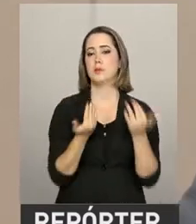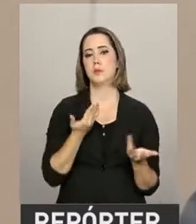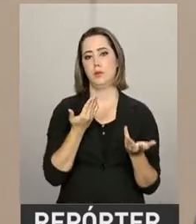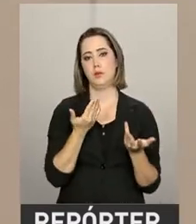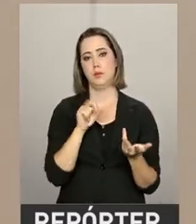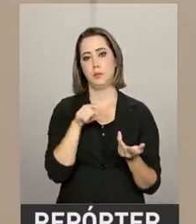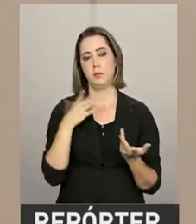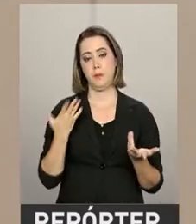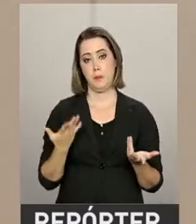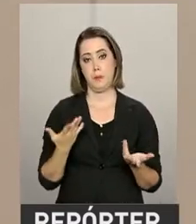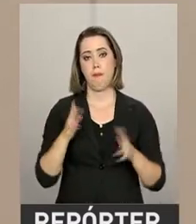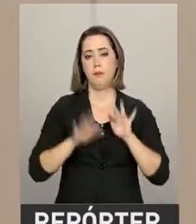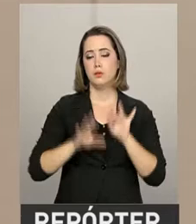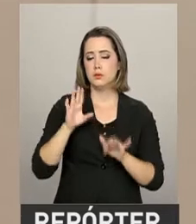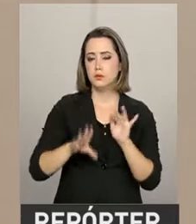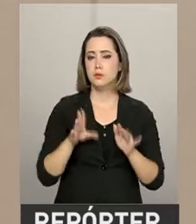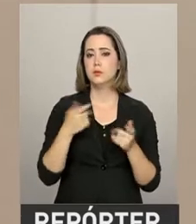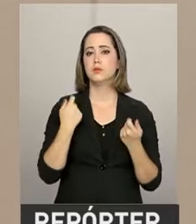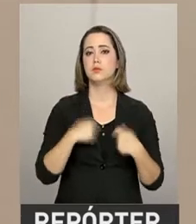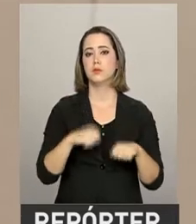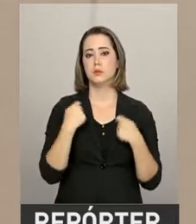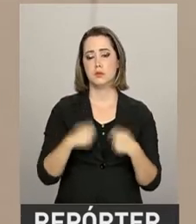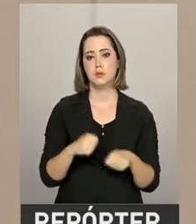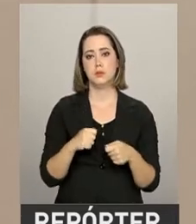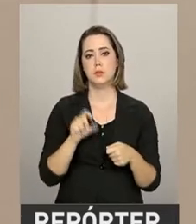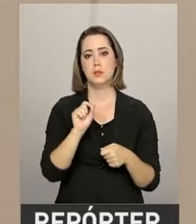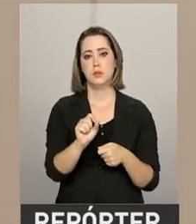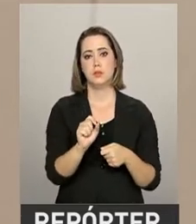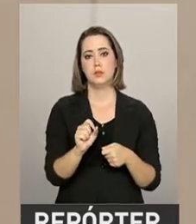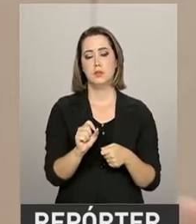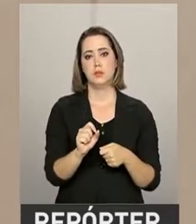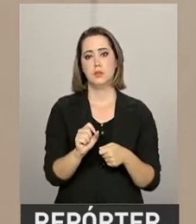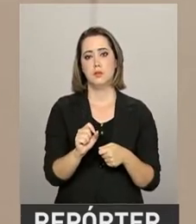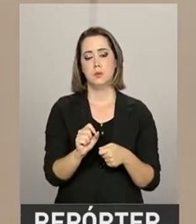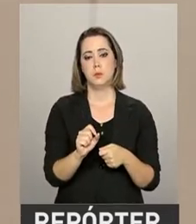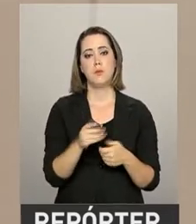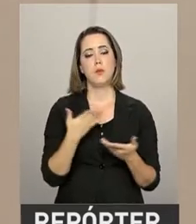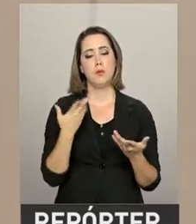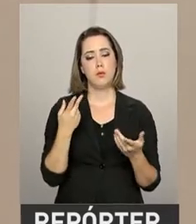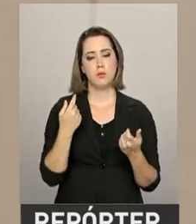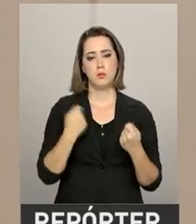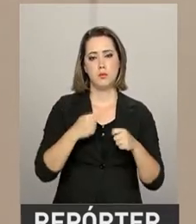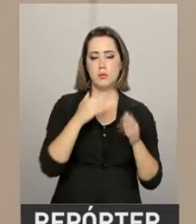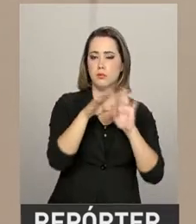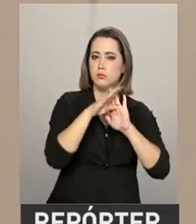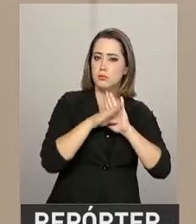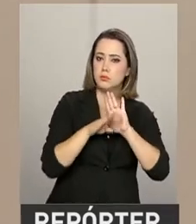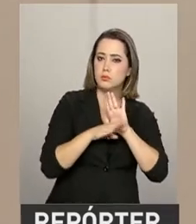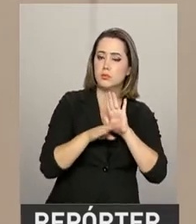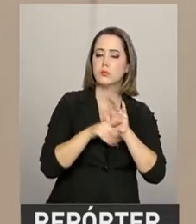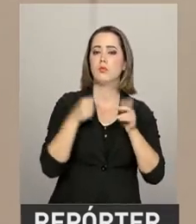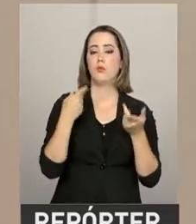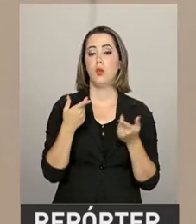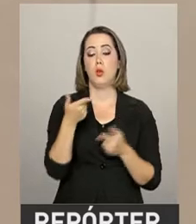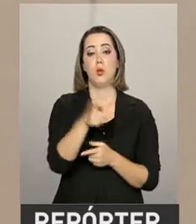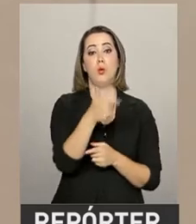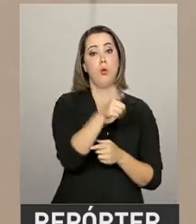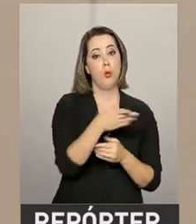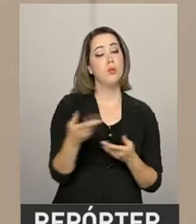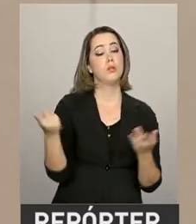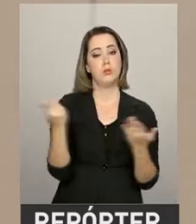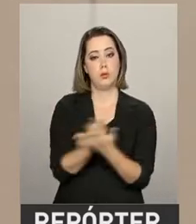né, algumas medidas nesse sentido estão sendo tomadas e outras com certeza